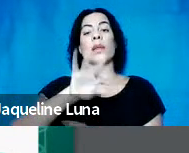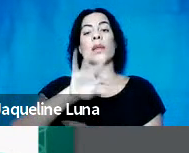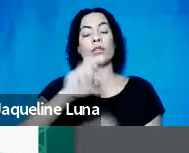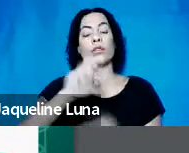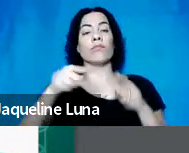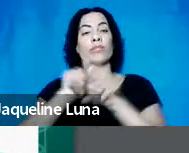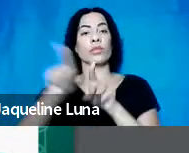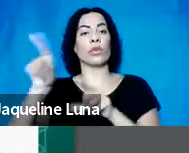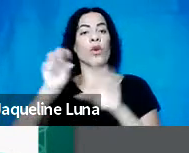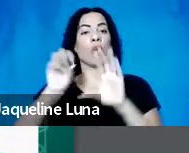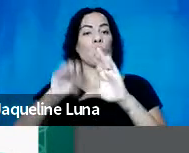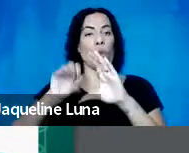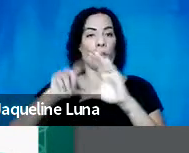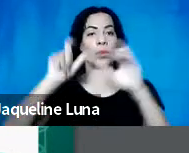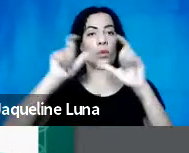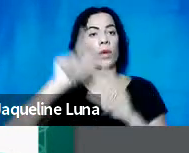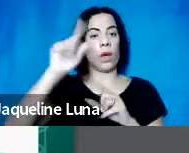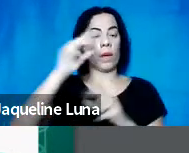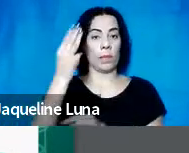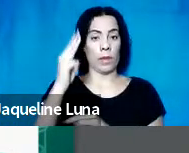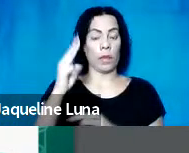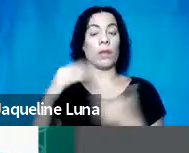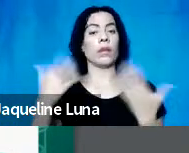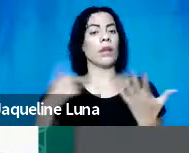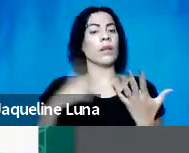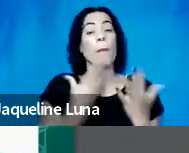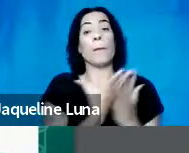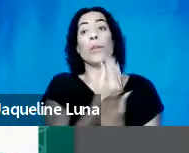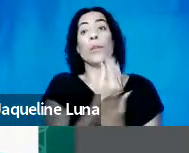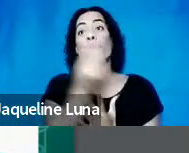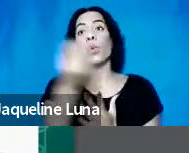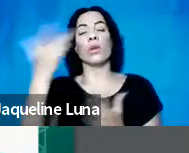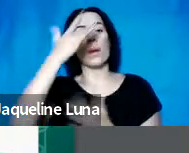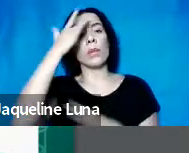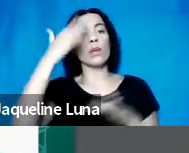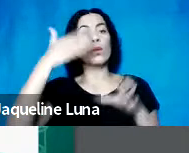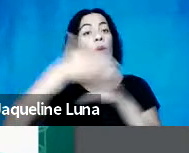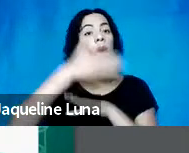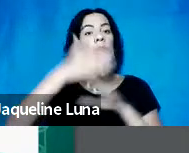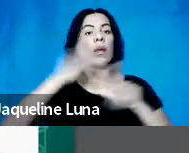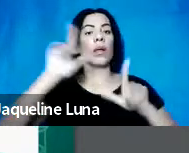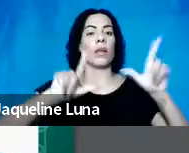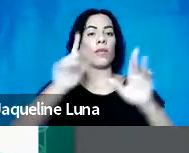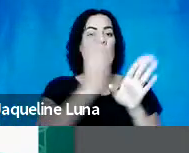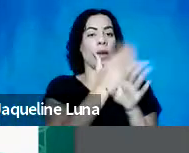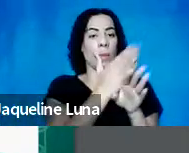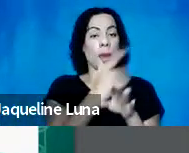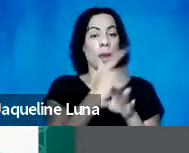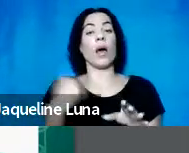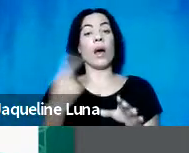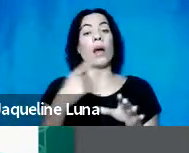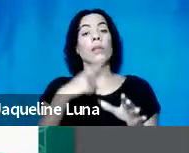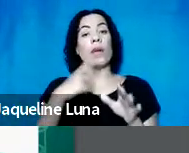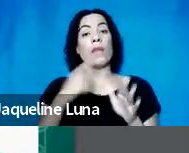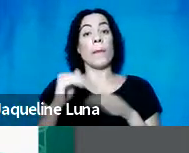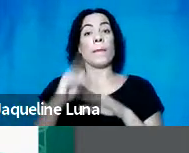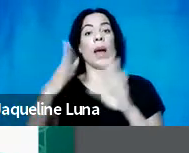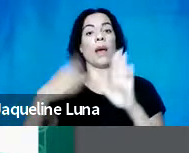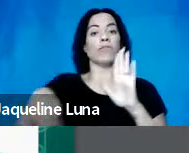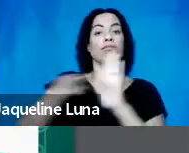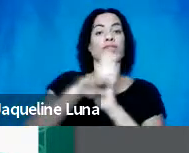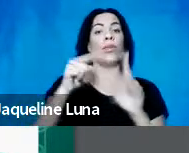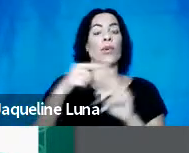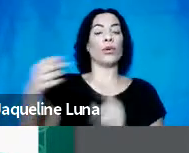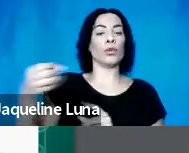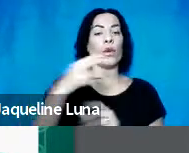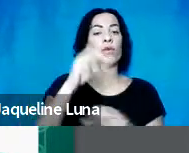Globo lá no Maranhão. Então, são muitas as pessoas que acessam a TV aberta e a gente teve essa chegada de peso do Canal Saúde também,